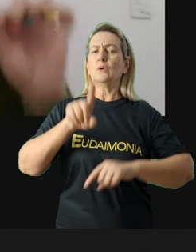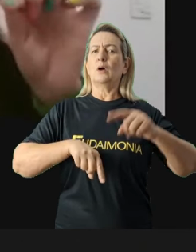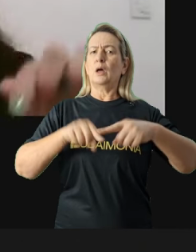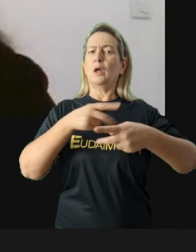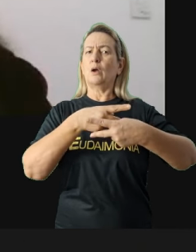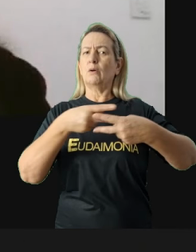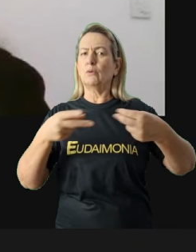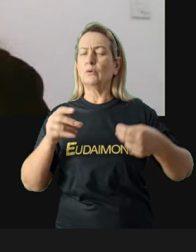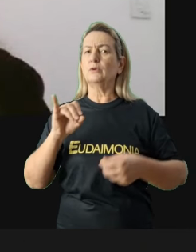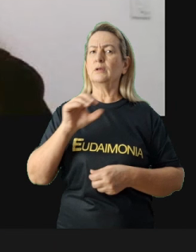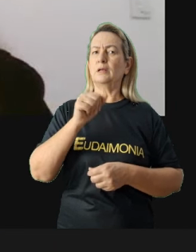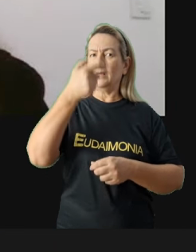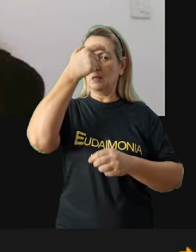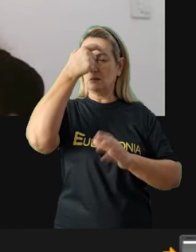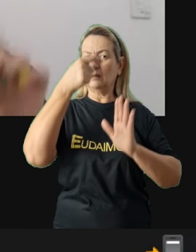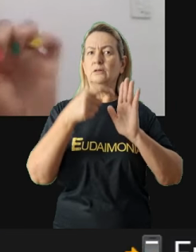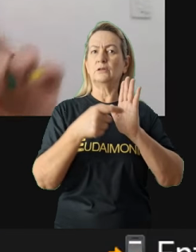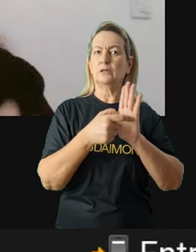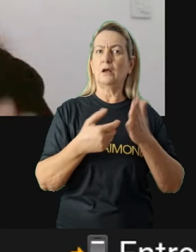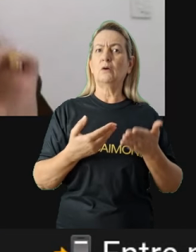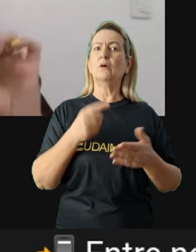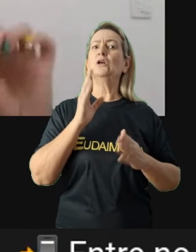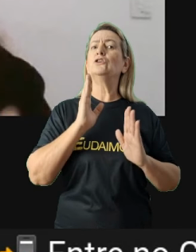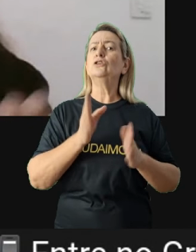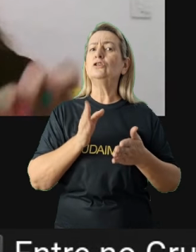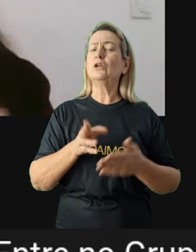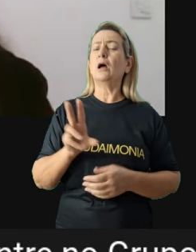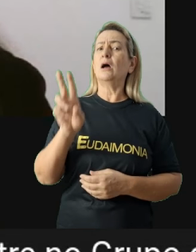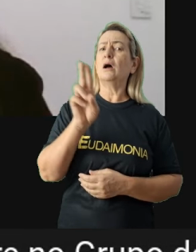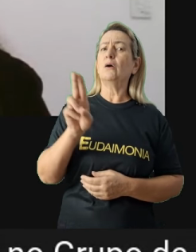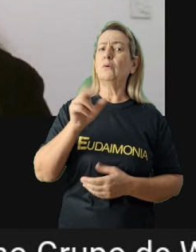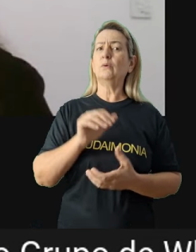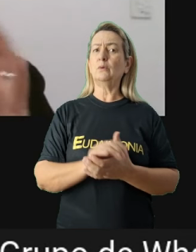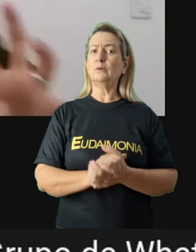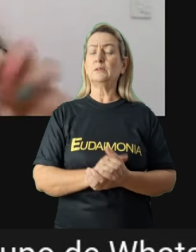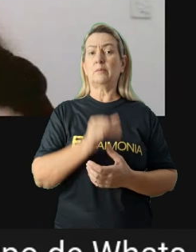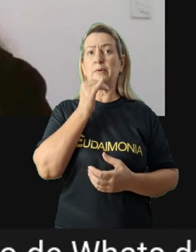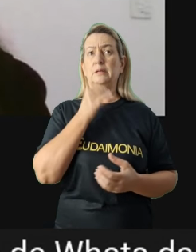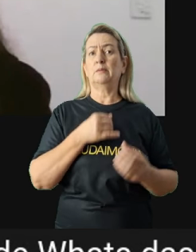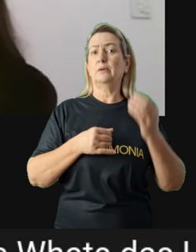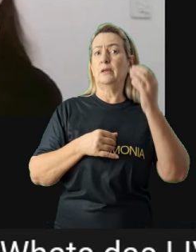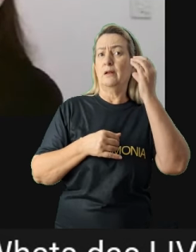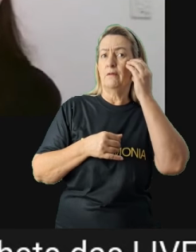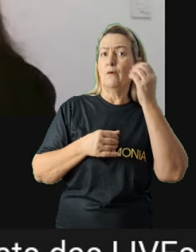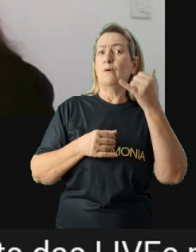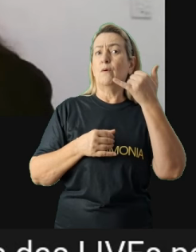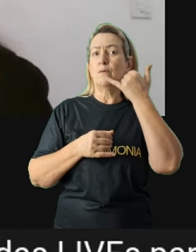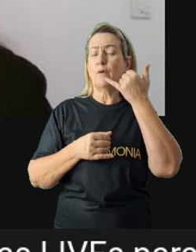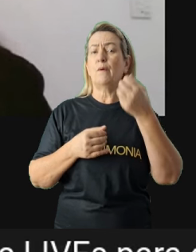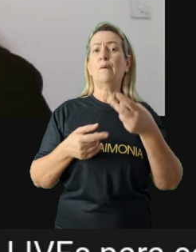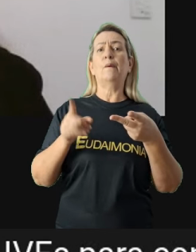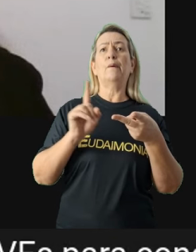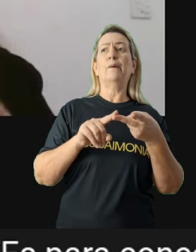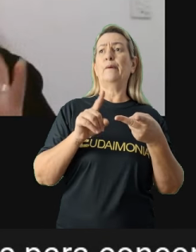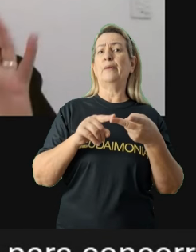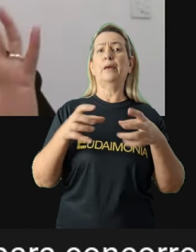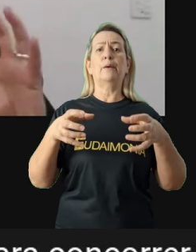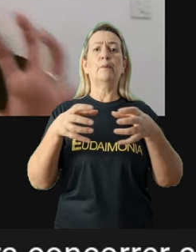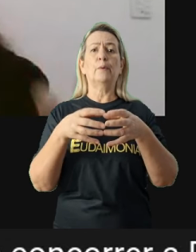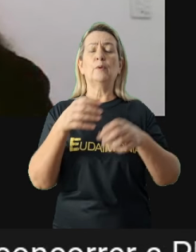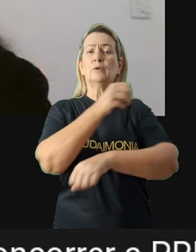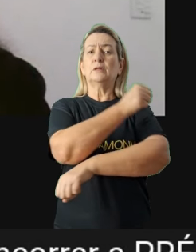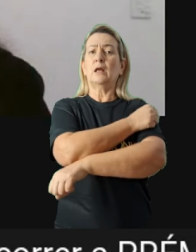que nós já usamos, inclusive? Nós já usamos. Você pode não perceber, mas a gente já usa aqui. A gente já usa no chatbot, a gente já usa para verificar